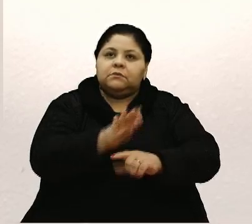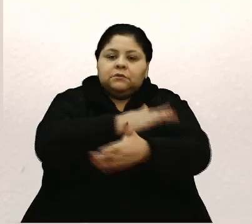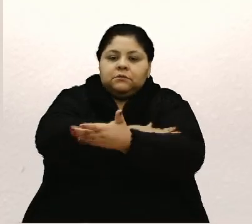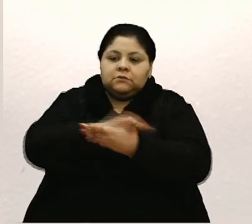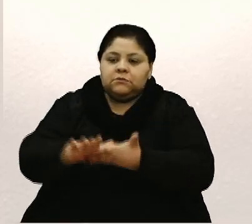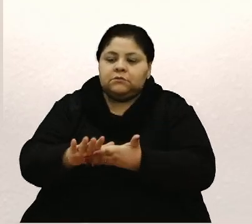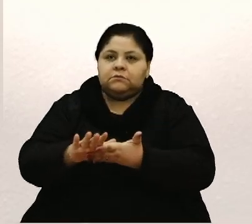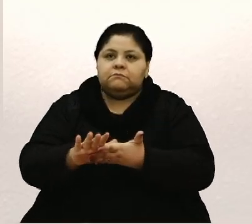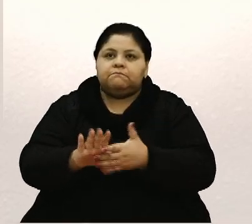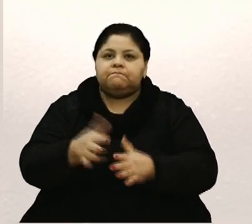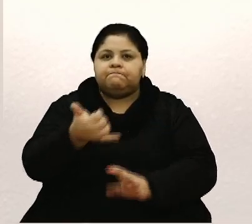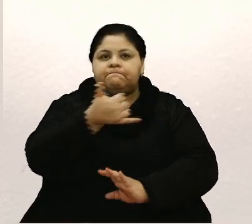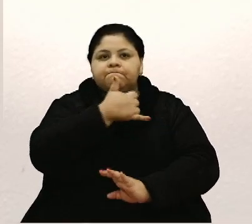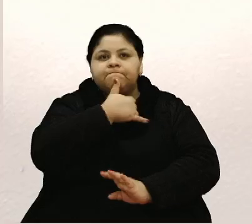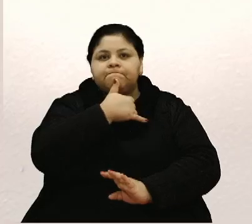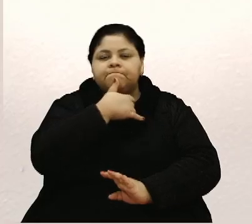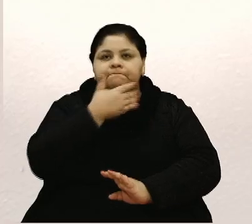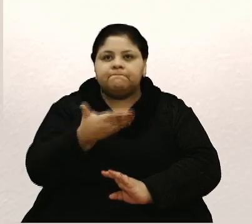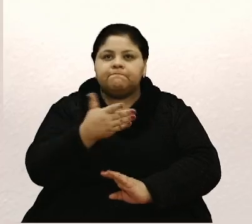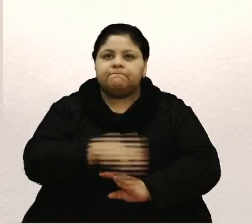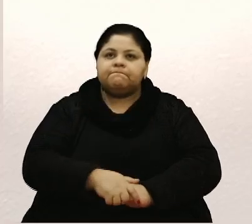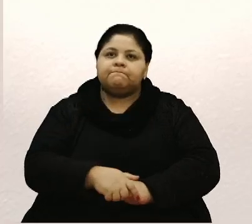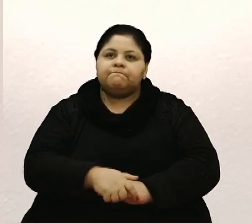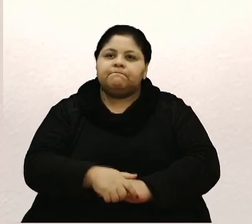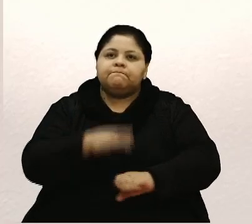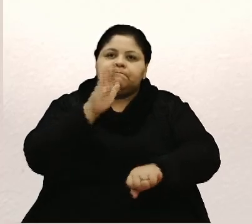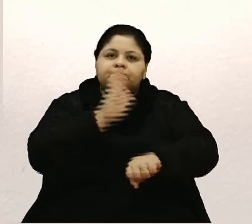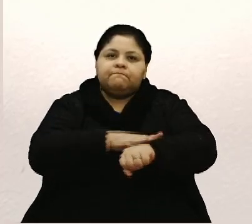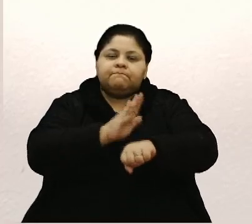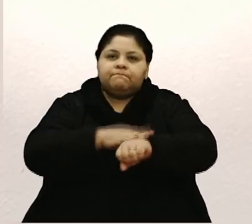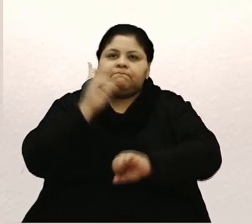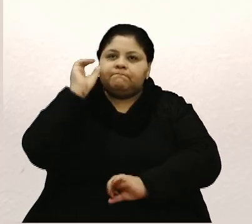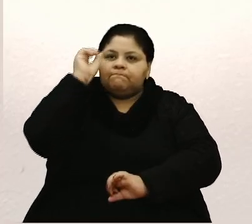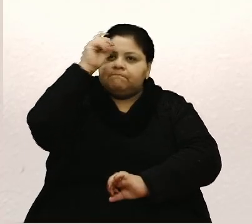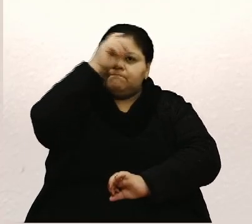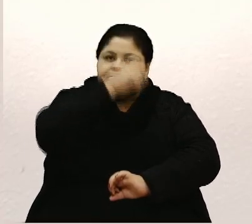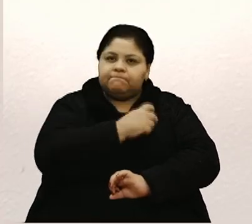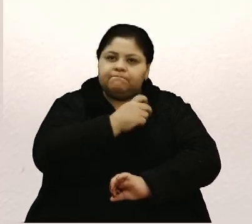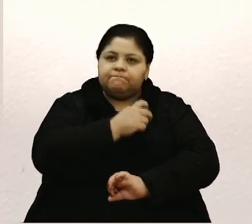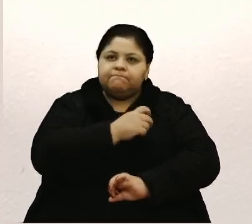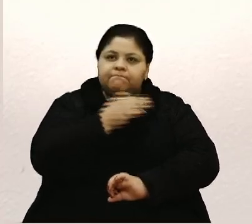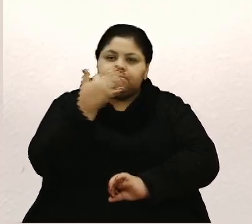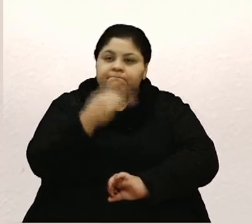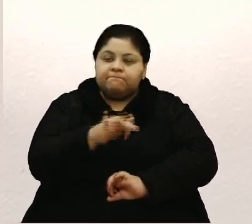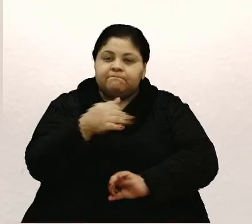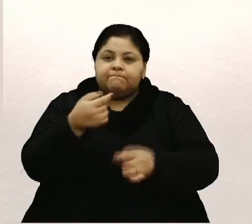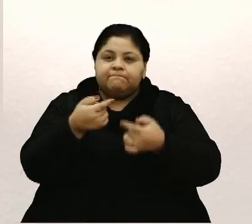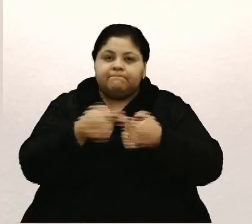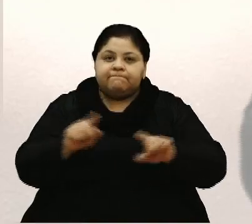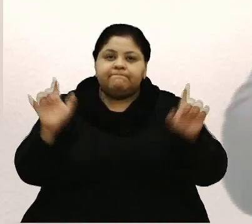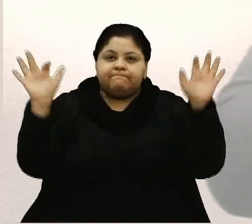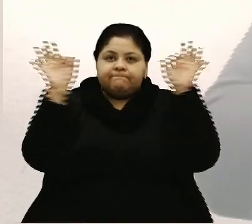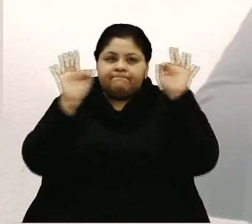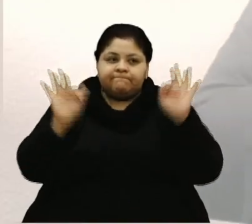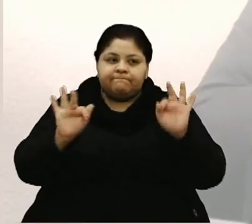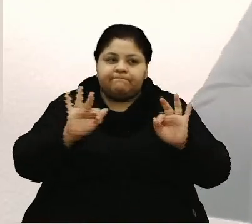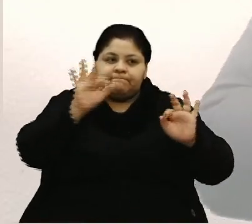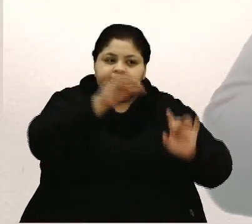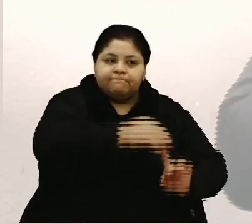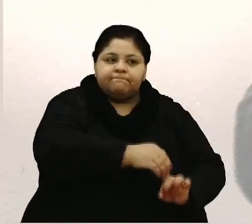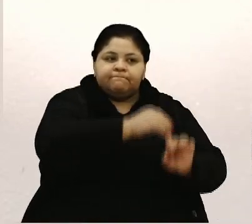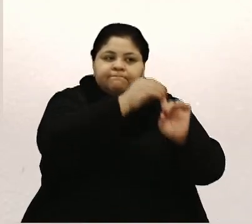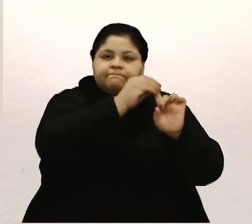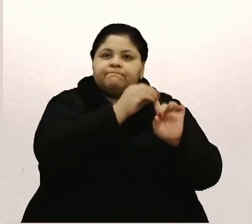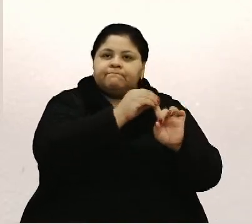naturais. Infelizmente, foram momentos difíceis, foram momentos de muita dor, mas também de muita alegria e principalmente